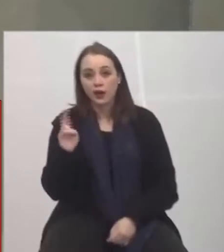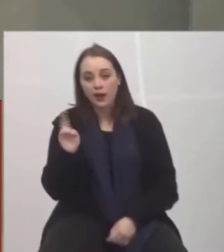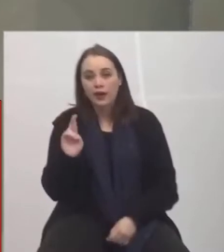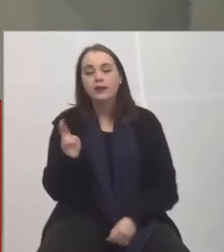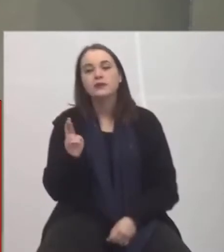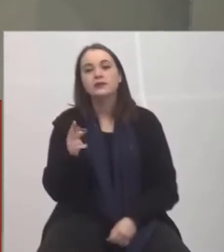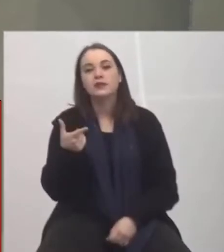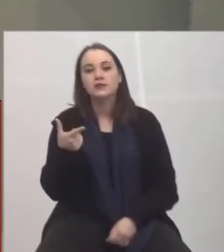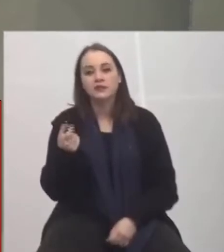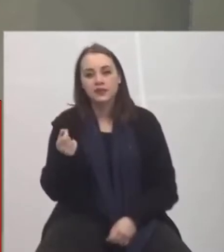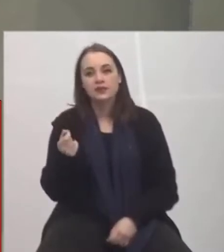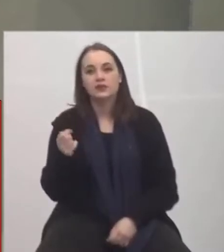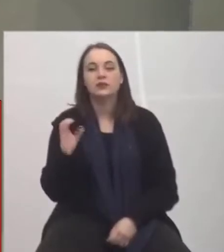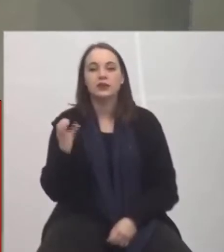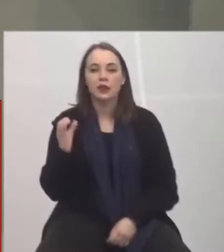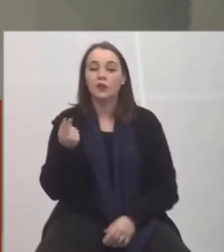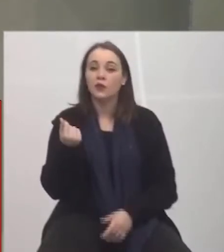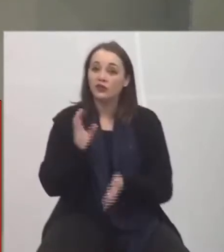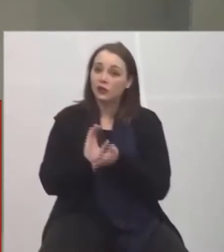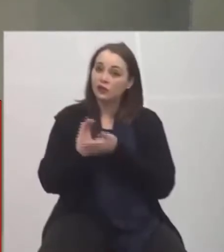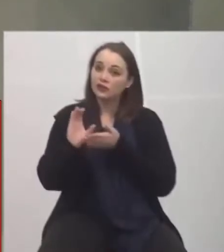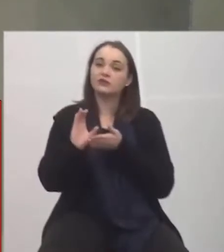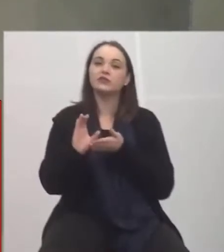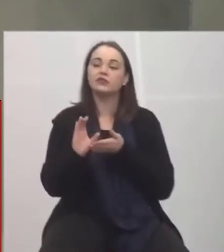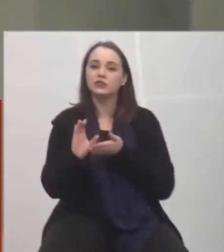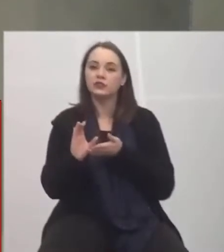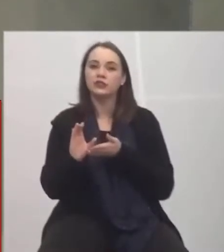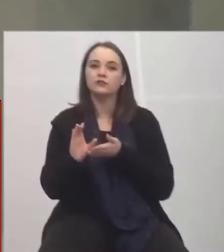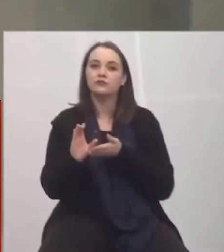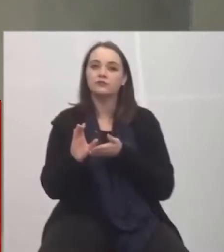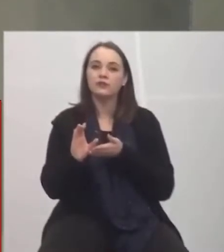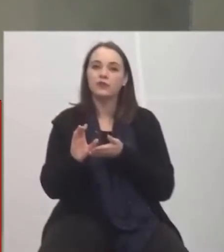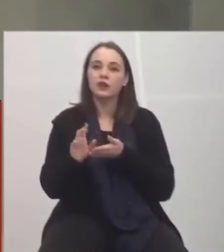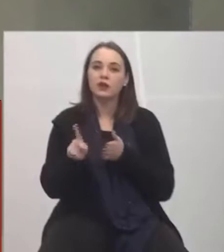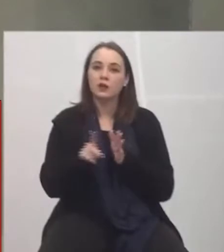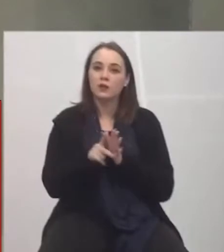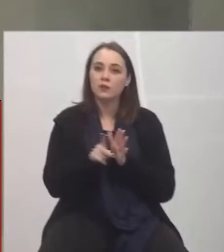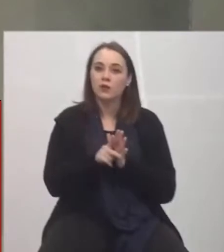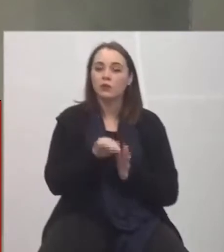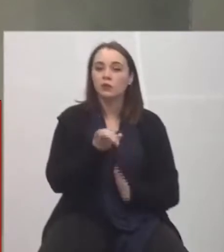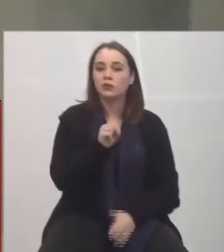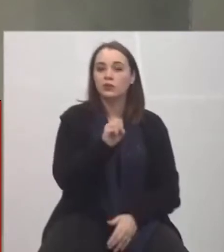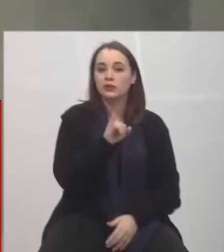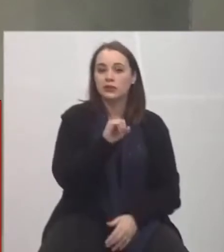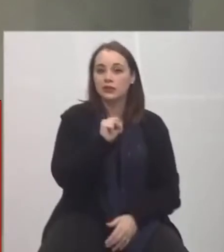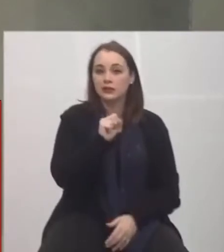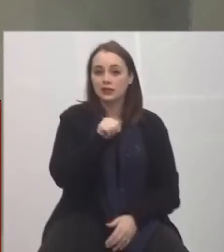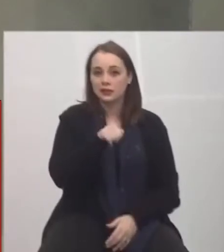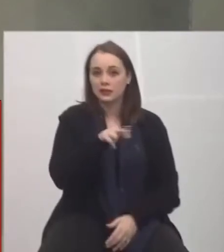421,05, e o valor investido no consórcio de saúde Cisanrec foi de R$